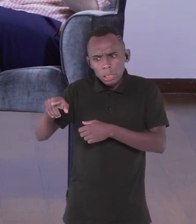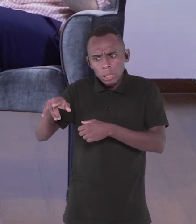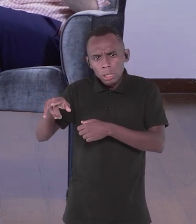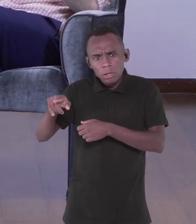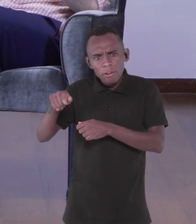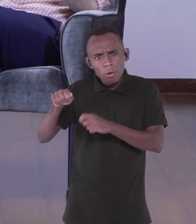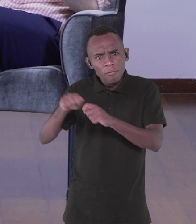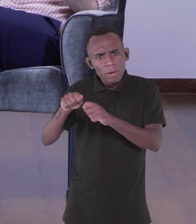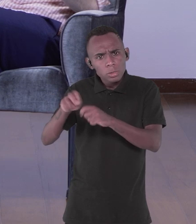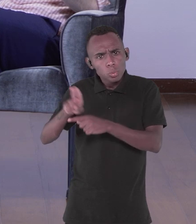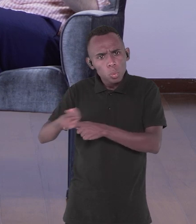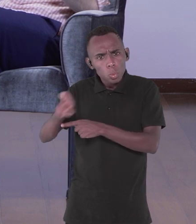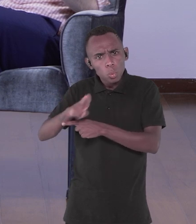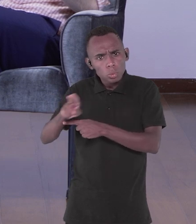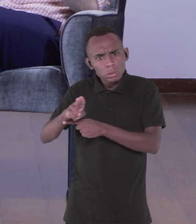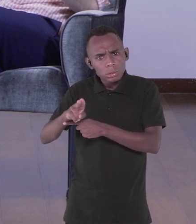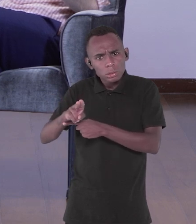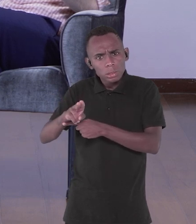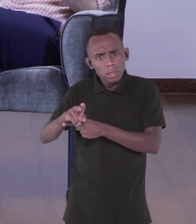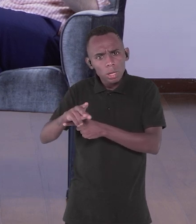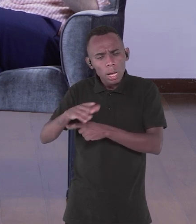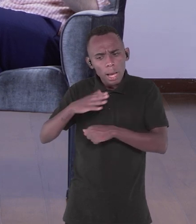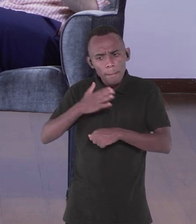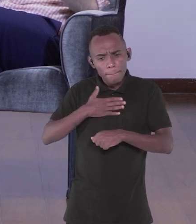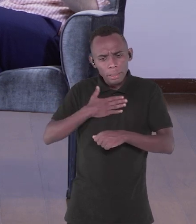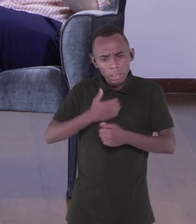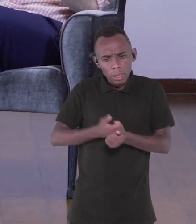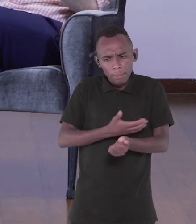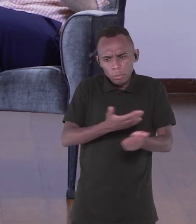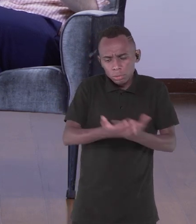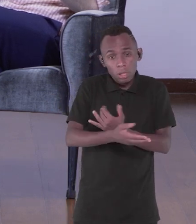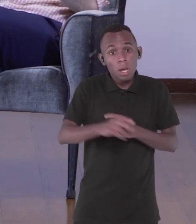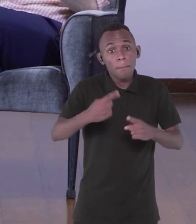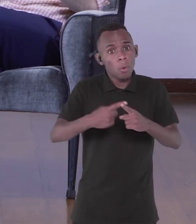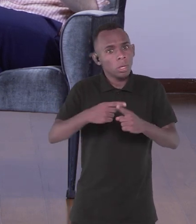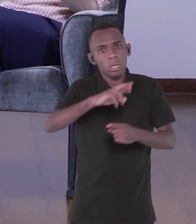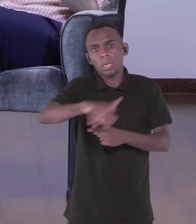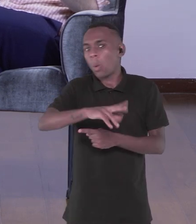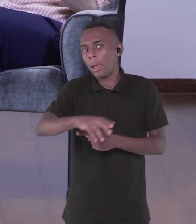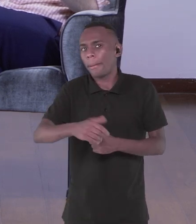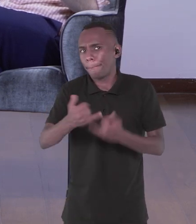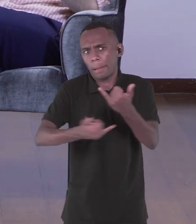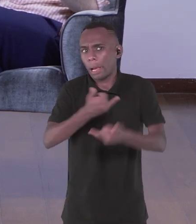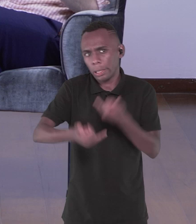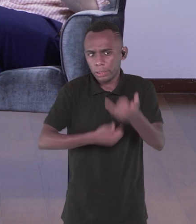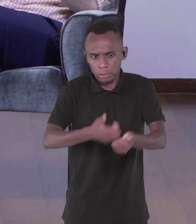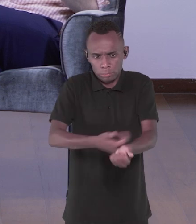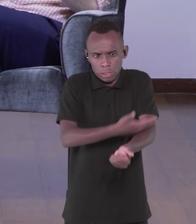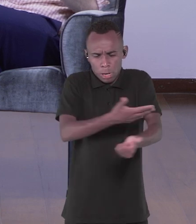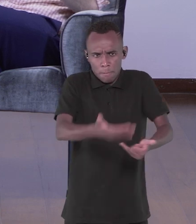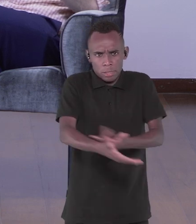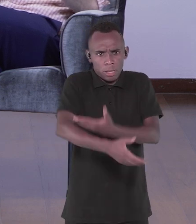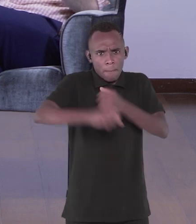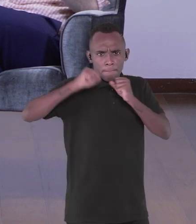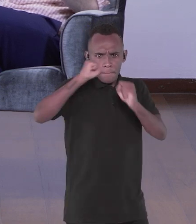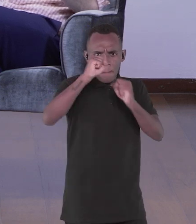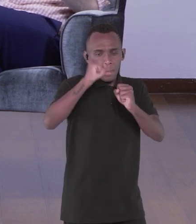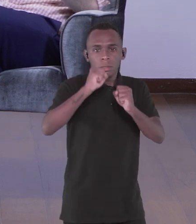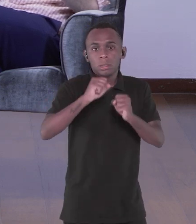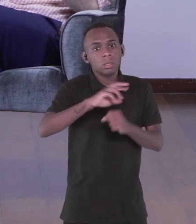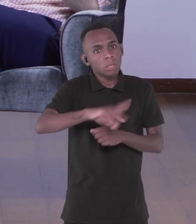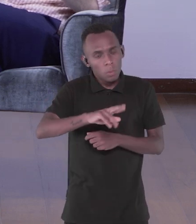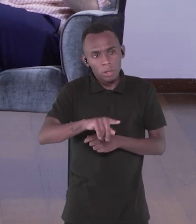verdade. Porque não é uma brincadeira o que a gente sente no estádio. Né? Não é. Você sabe disso.